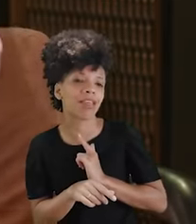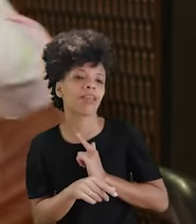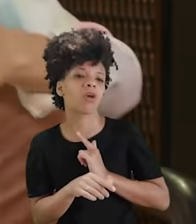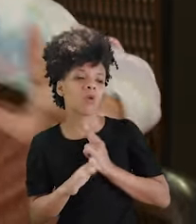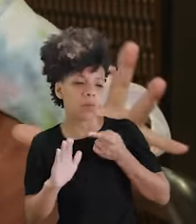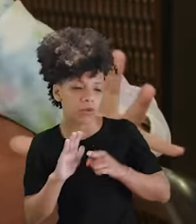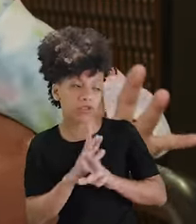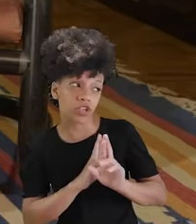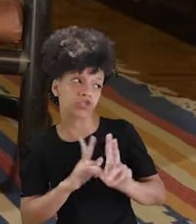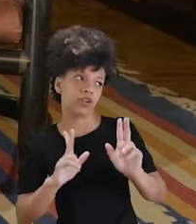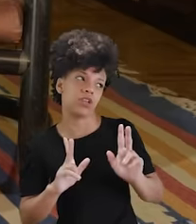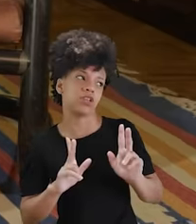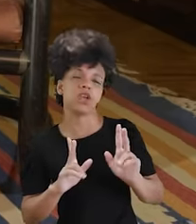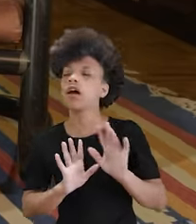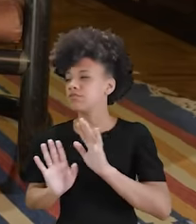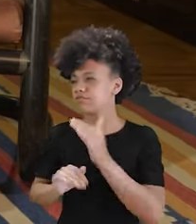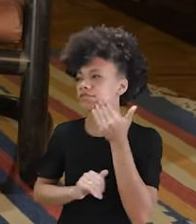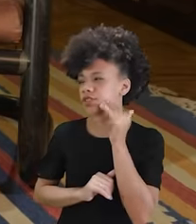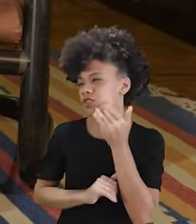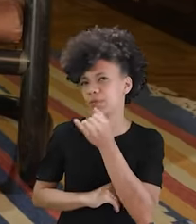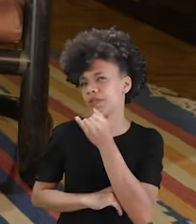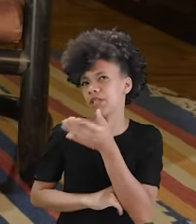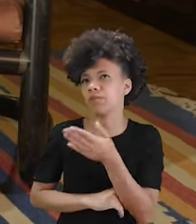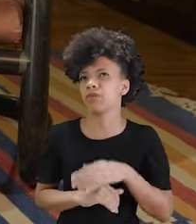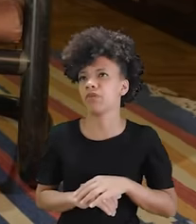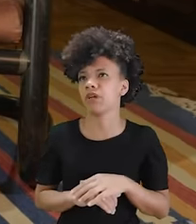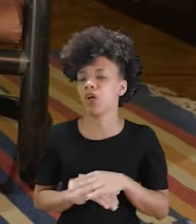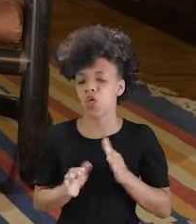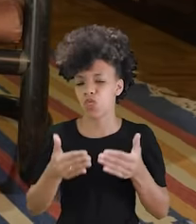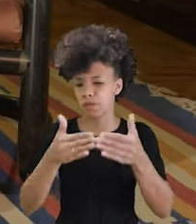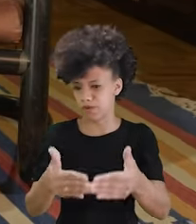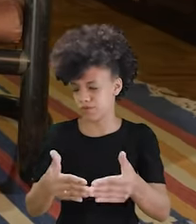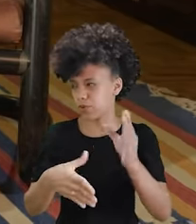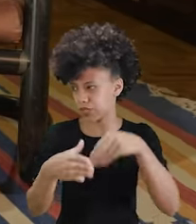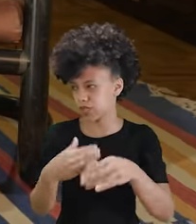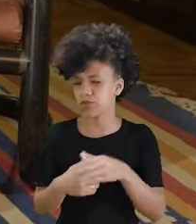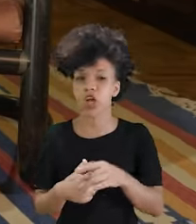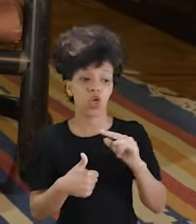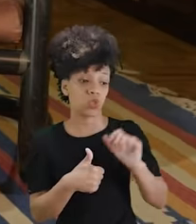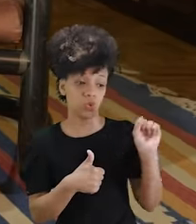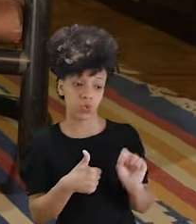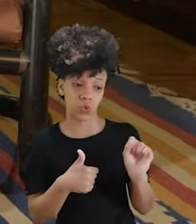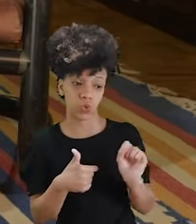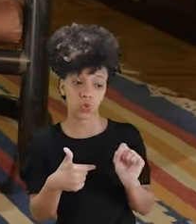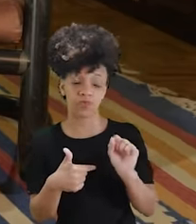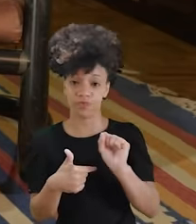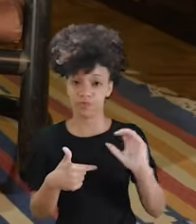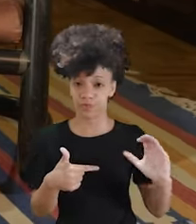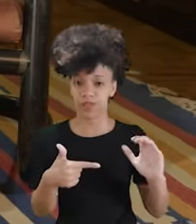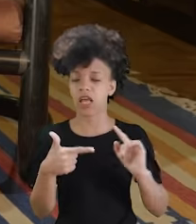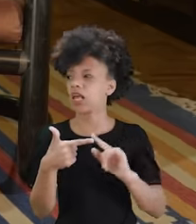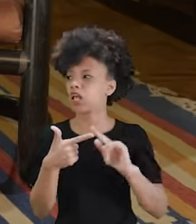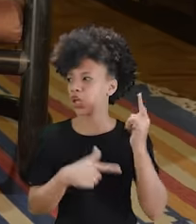uma raíz aí diferente é como se a gente tivesse por exemplo no mesmo navio ou de Santa Catarina